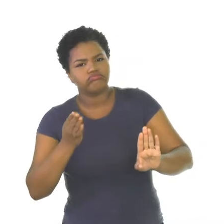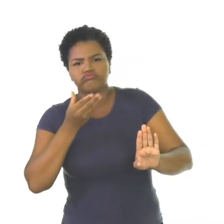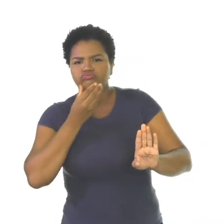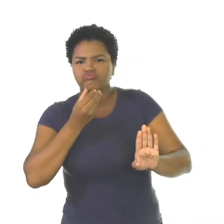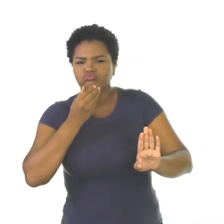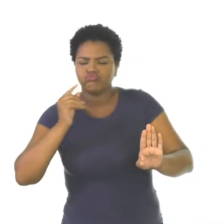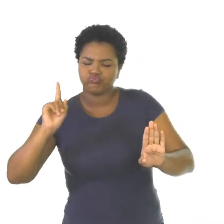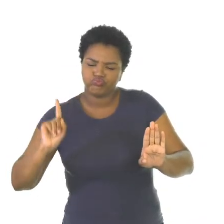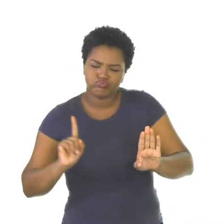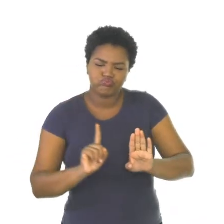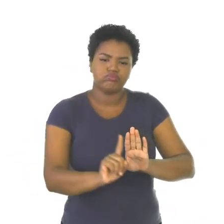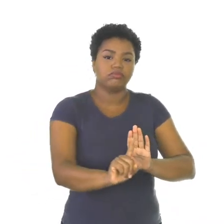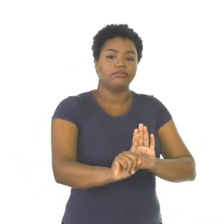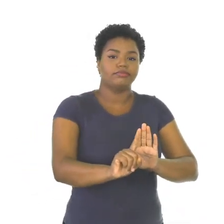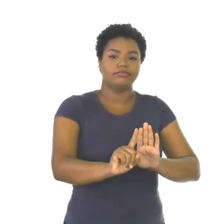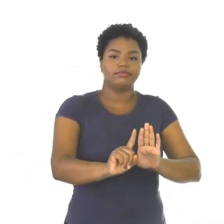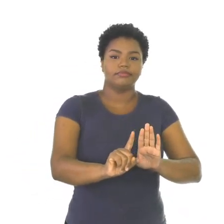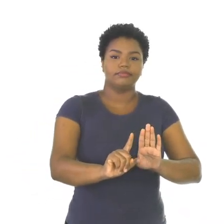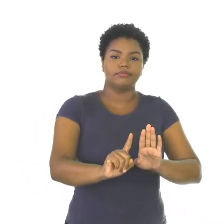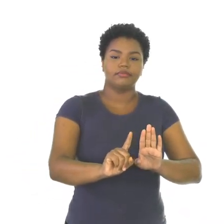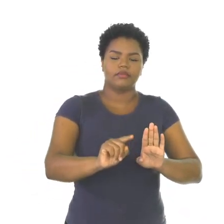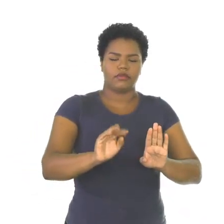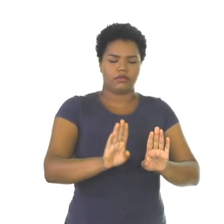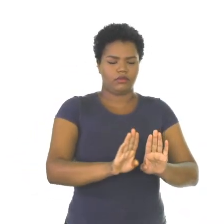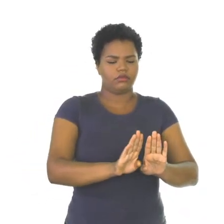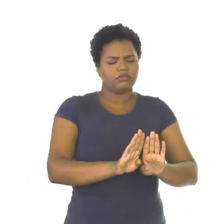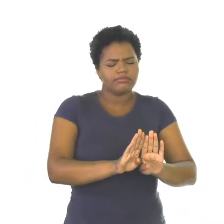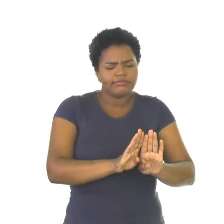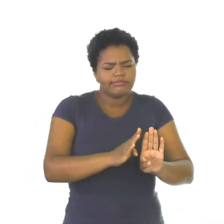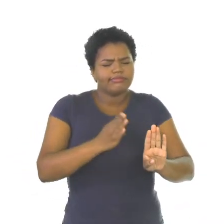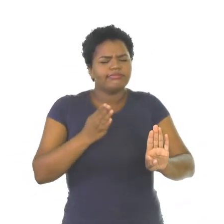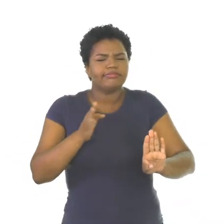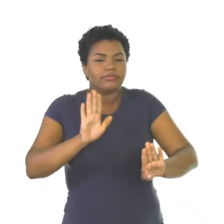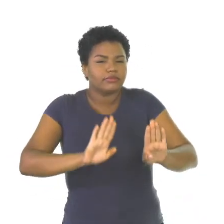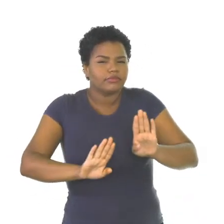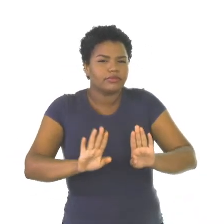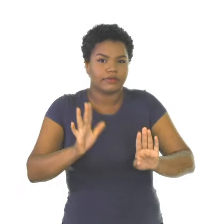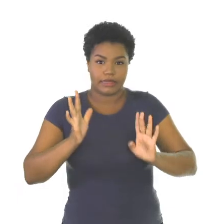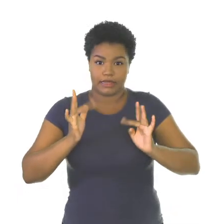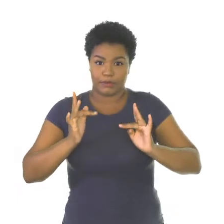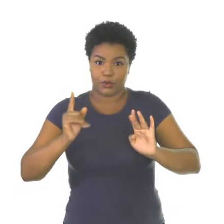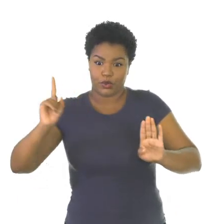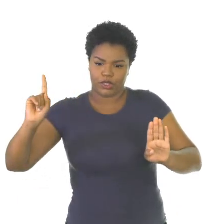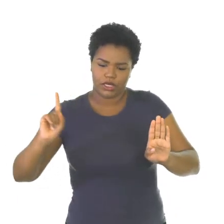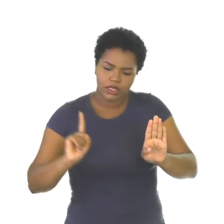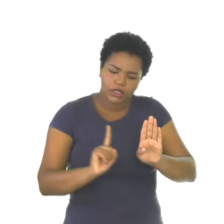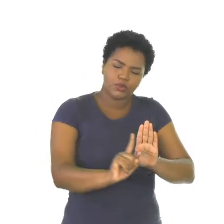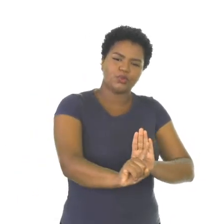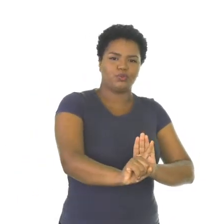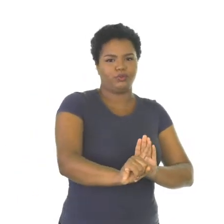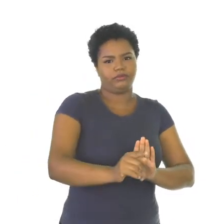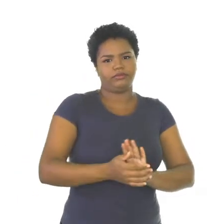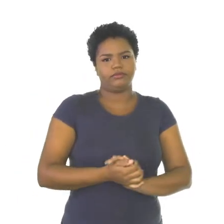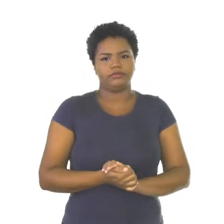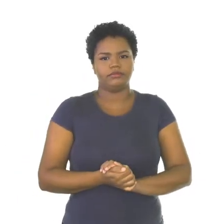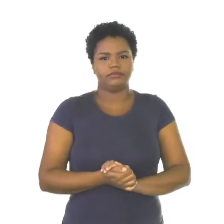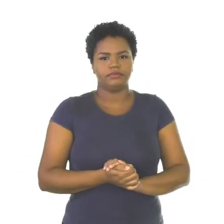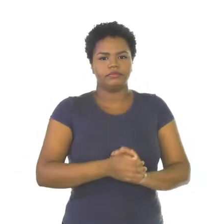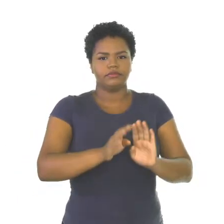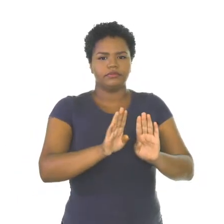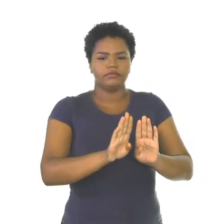passar o menininho. Eu abro bem com cuidado para passar o namorado. Eu abro